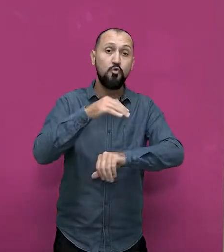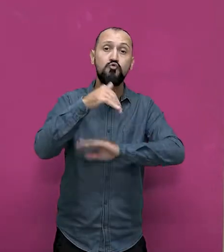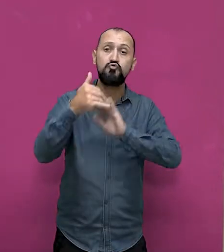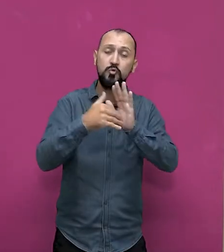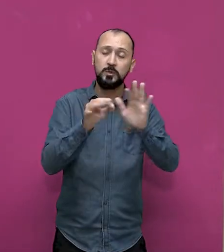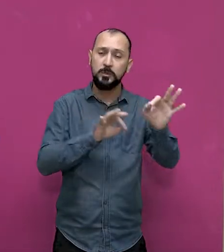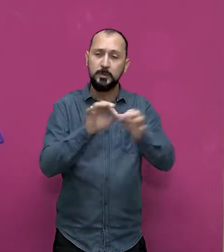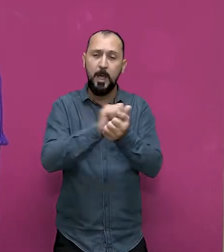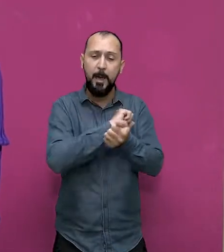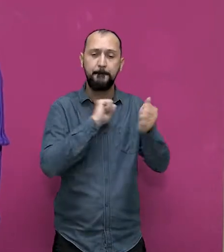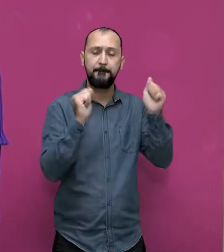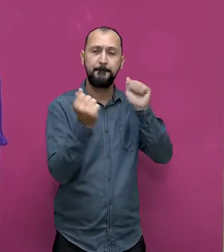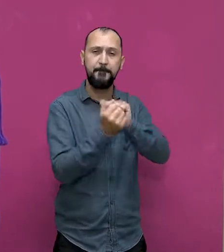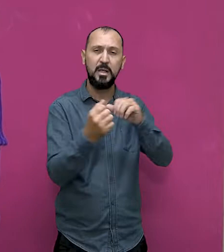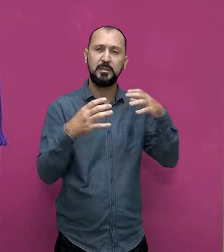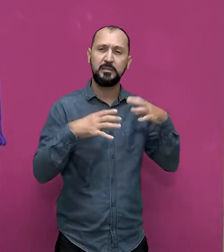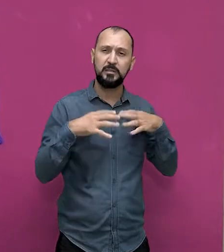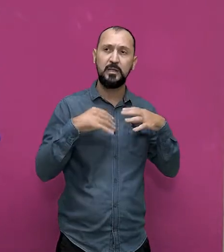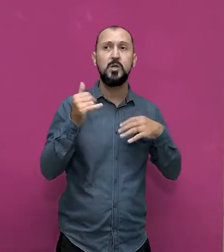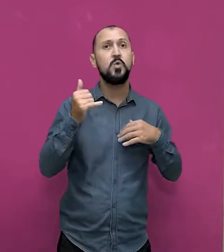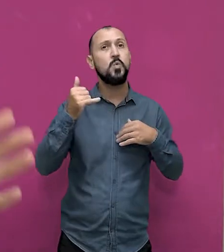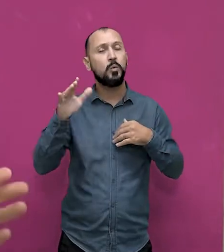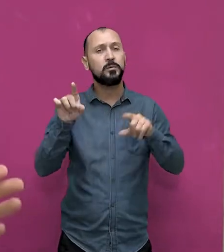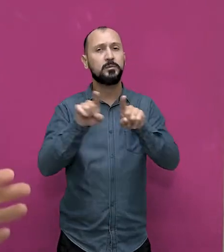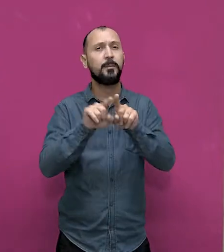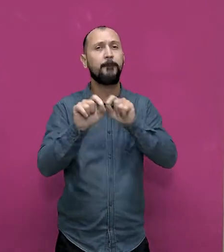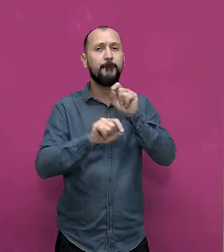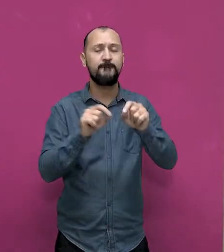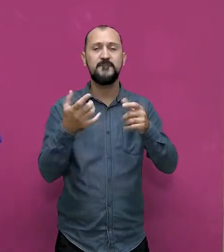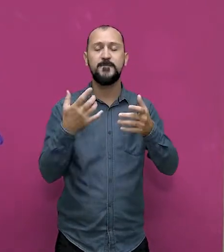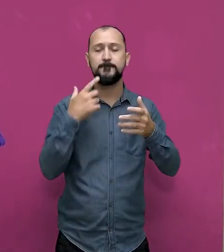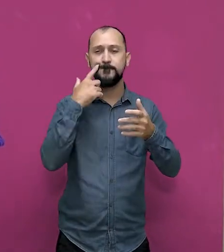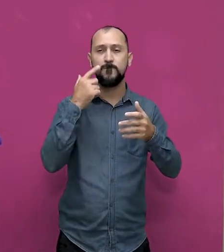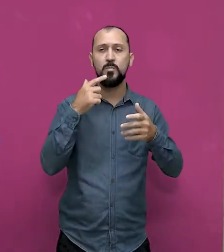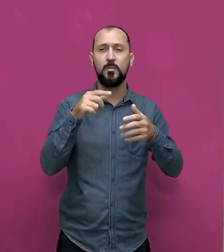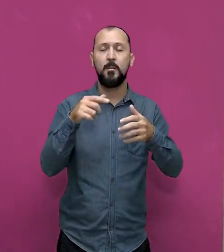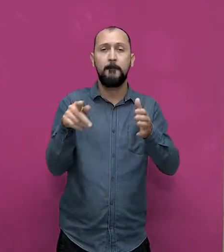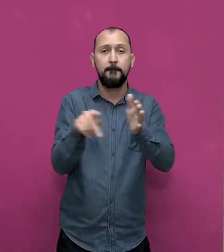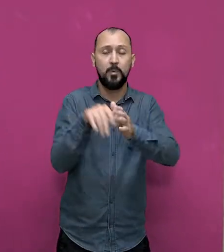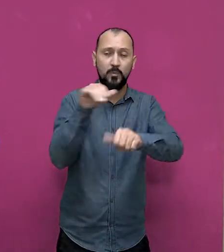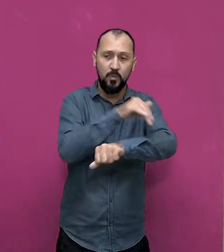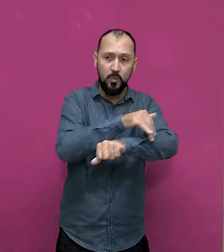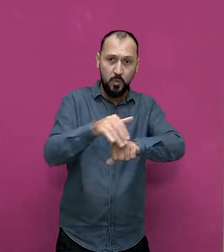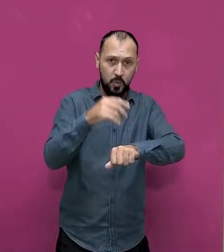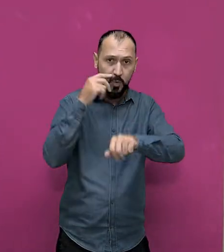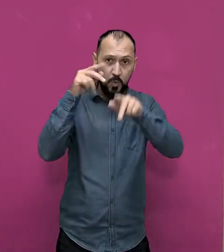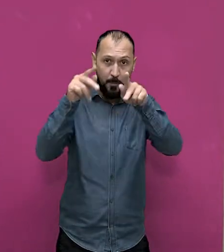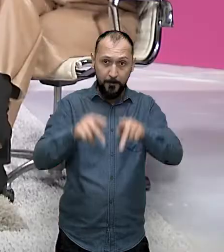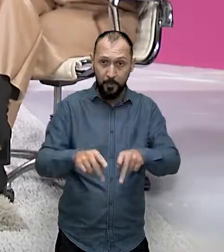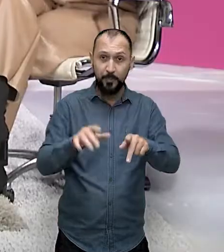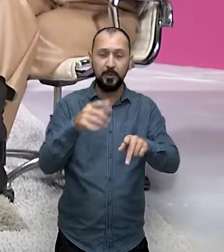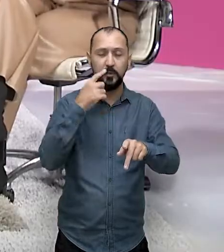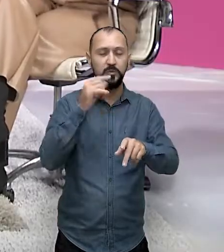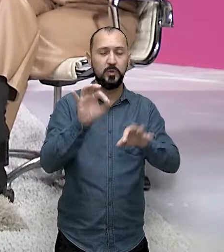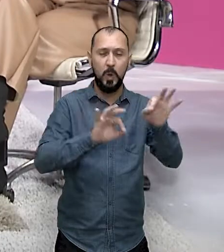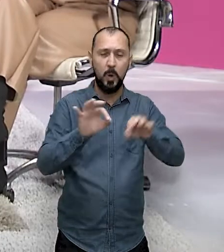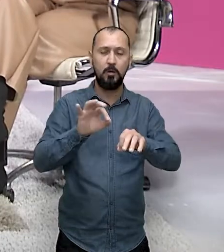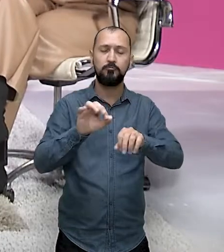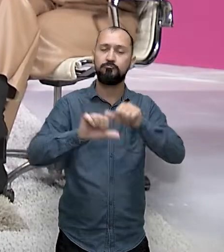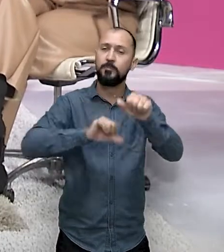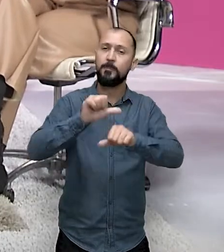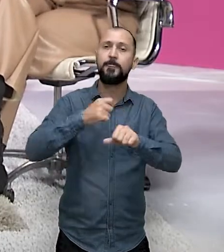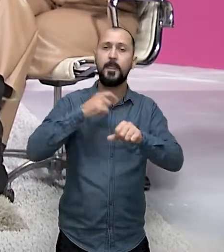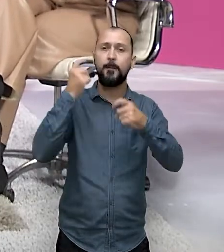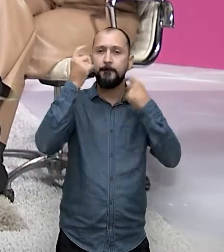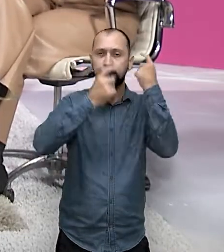que nós estamos requalificando na área central e em outras áreas também, as vias de transporte público que nós estamos fazendo ao longo da cidade,